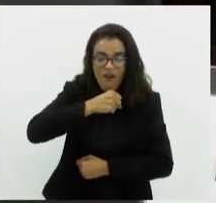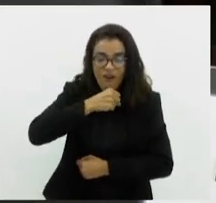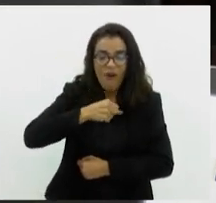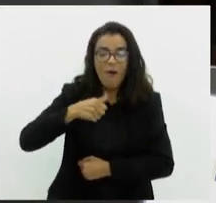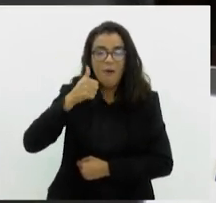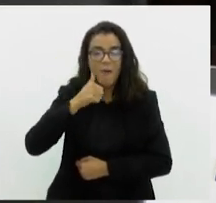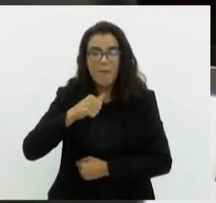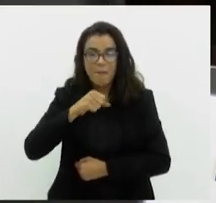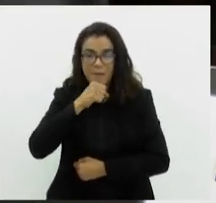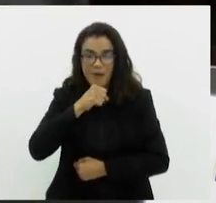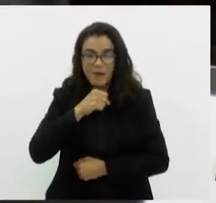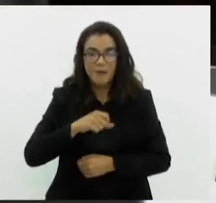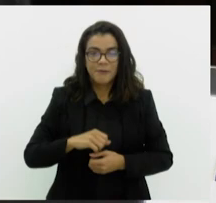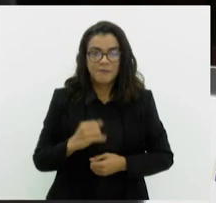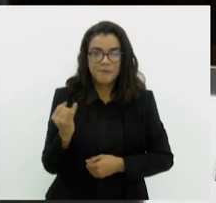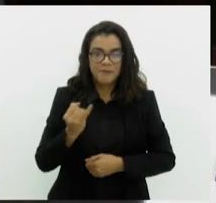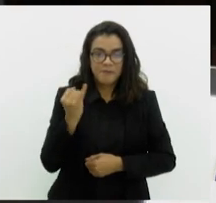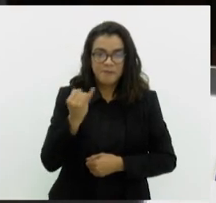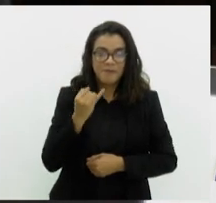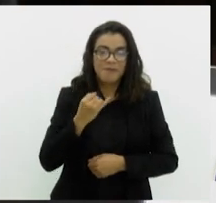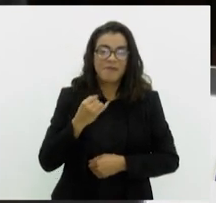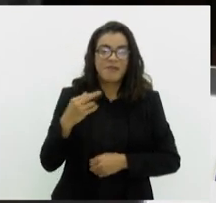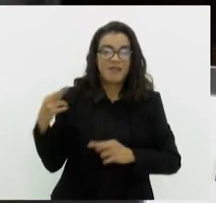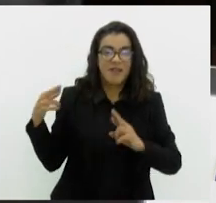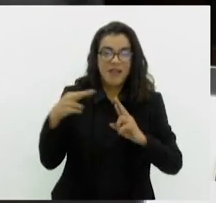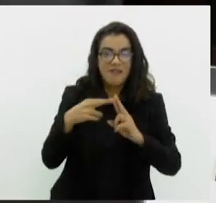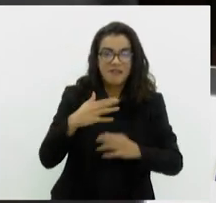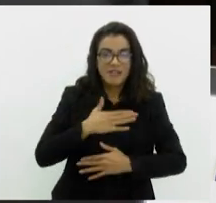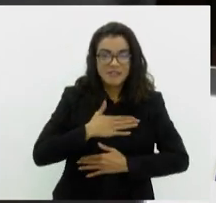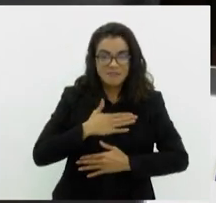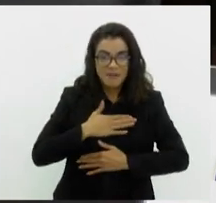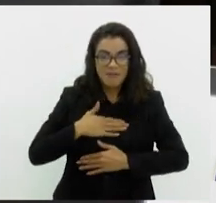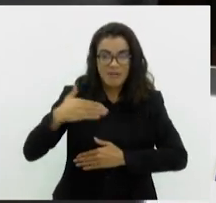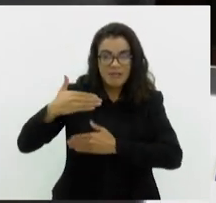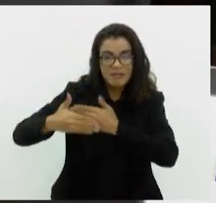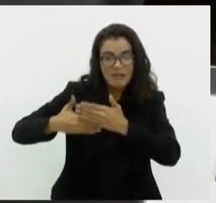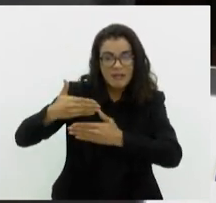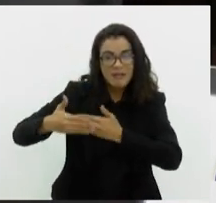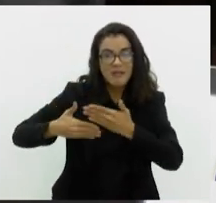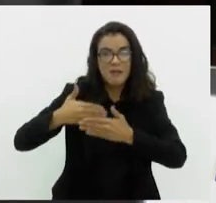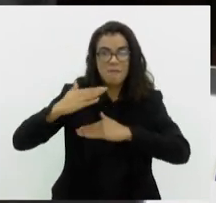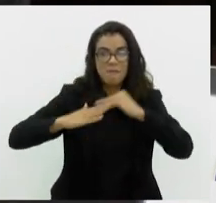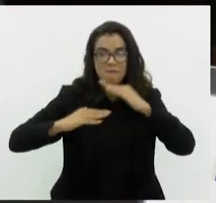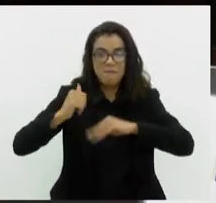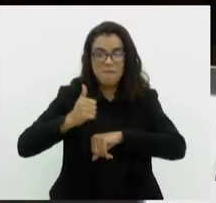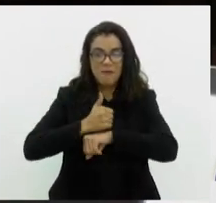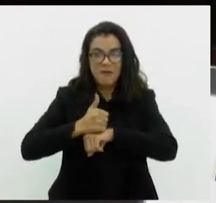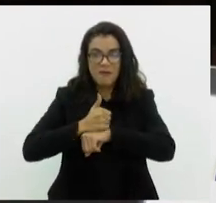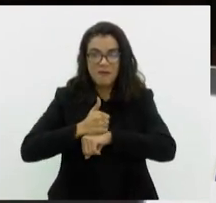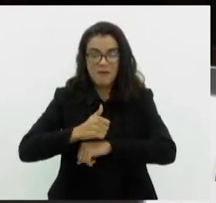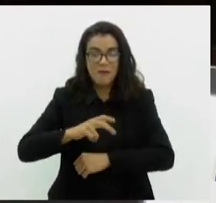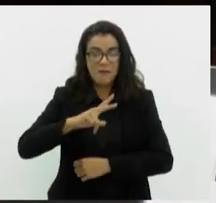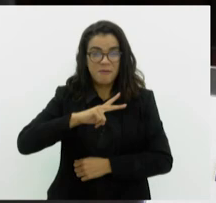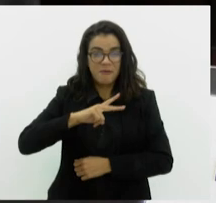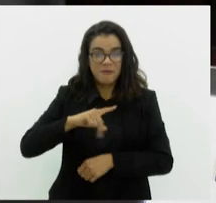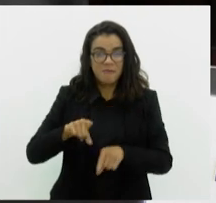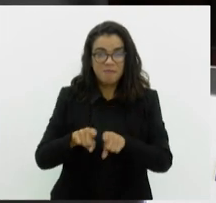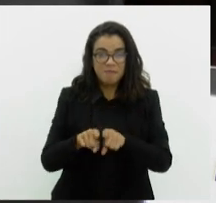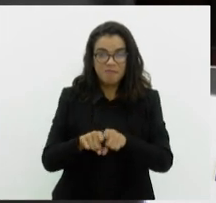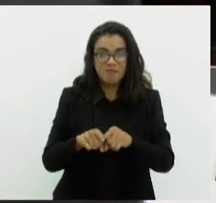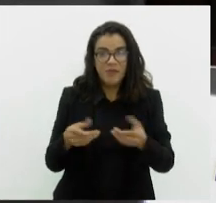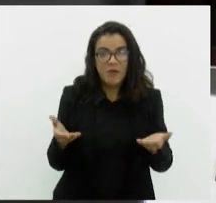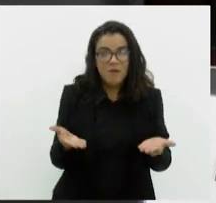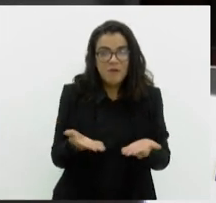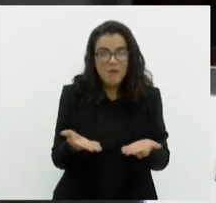pessoa importantíssima, uma grande referência para mim, para minha trajetória profissional e pessoal. Então,